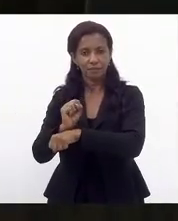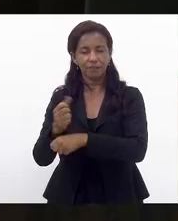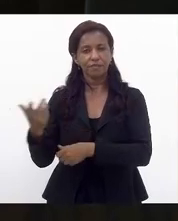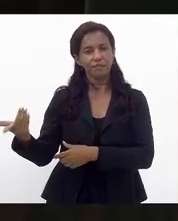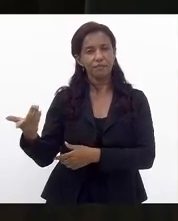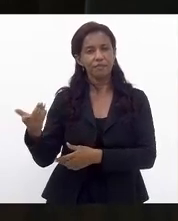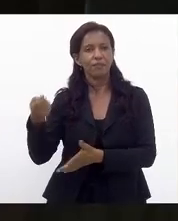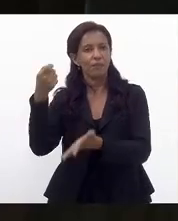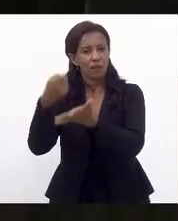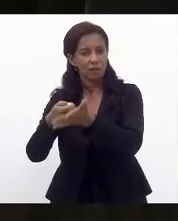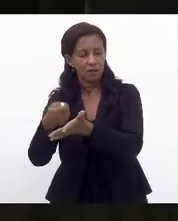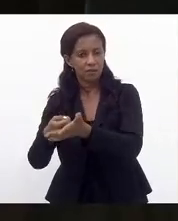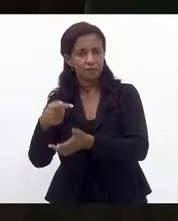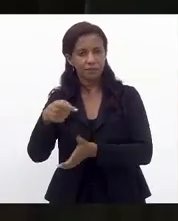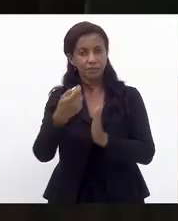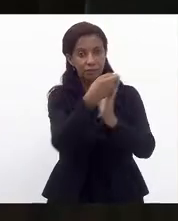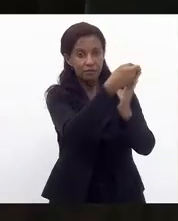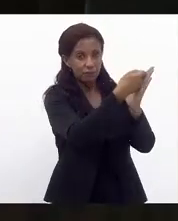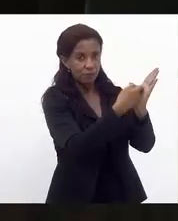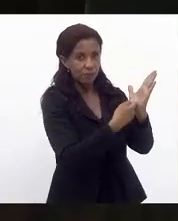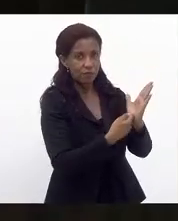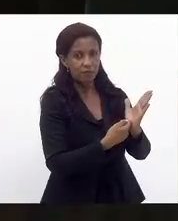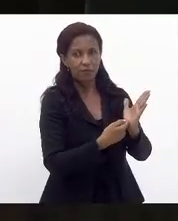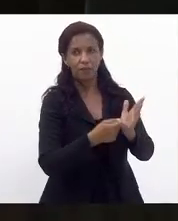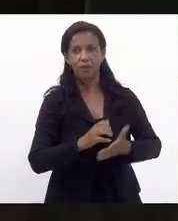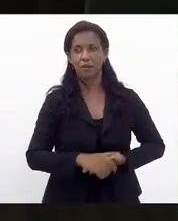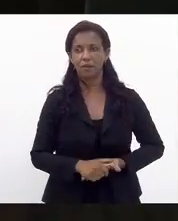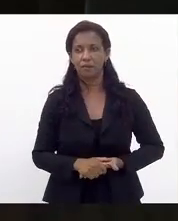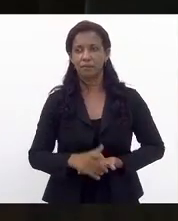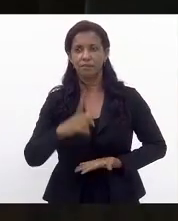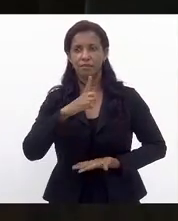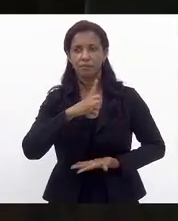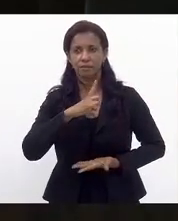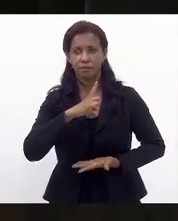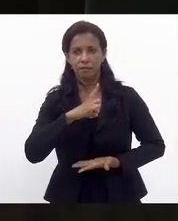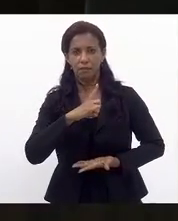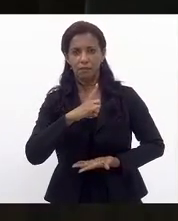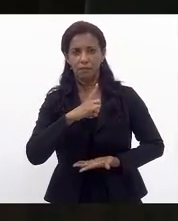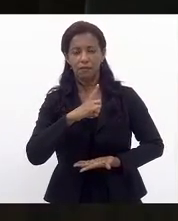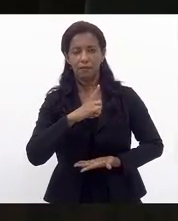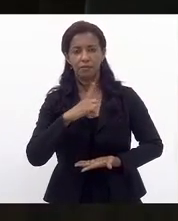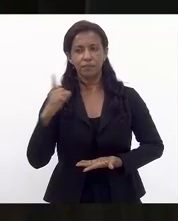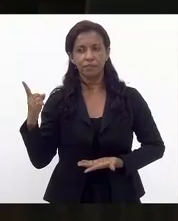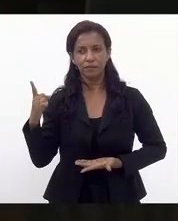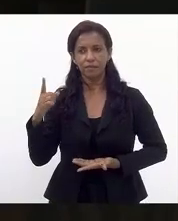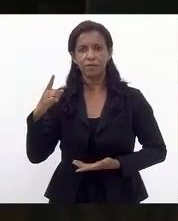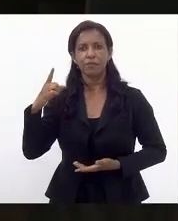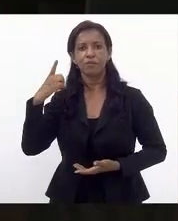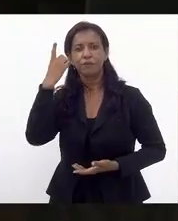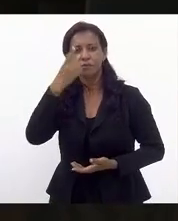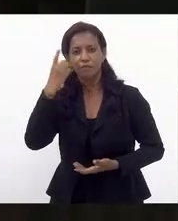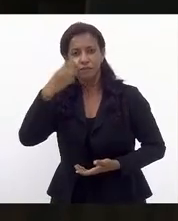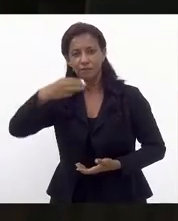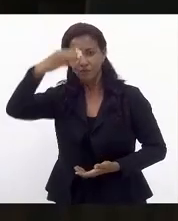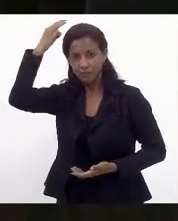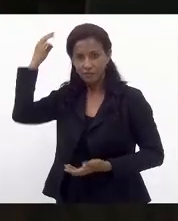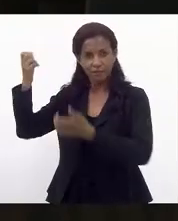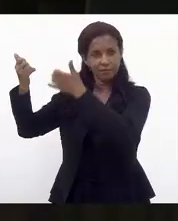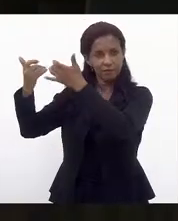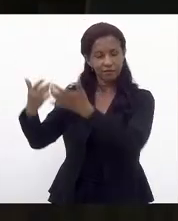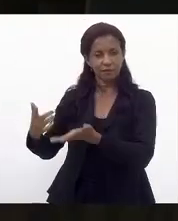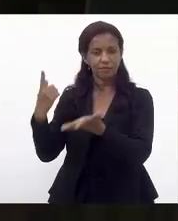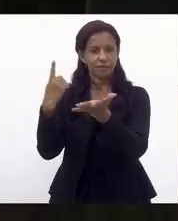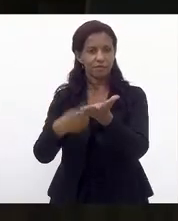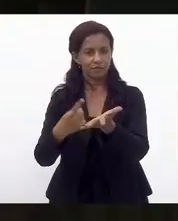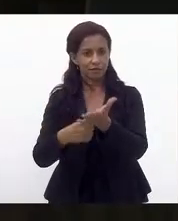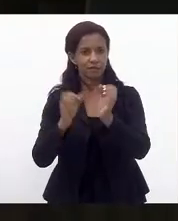ficou estabelecido aqui que a redação constará o que já foi deposto pelo Deputado Márcio Pacheco mais garante